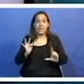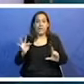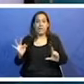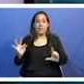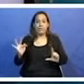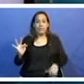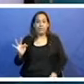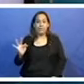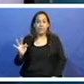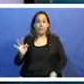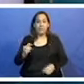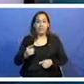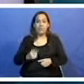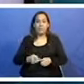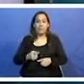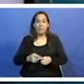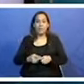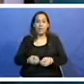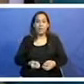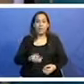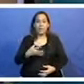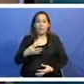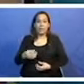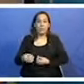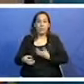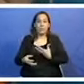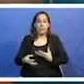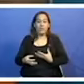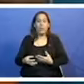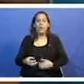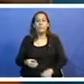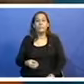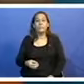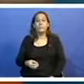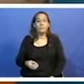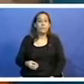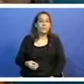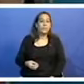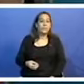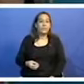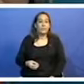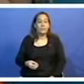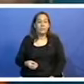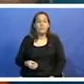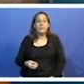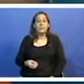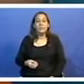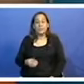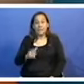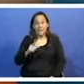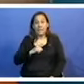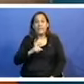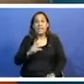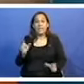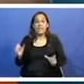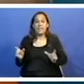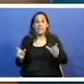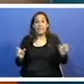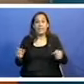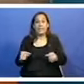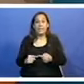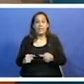quê? Porque esse poema foi escrito por Vinícius de Moraes. É um poema, tem rima, localiza as